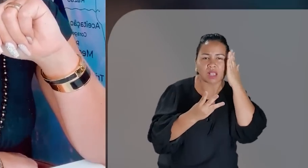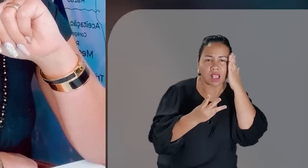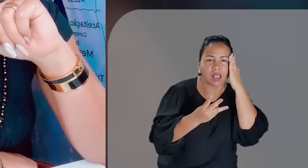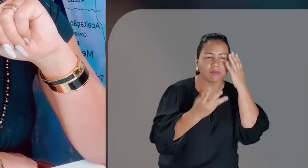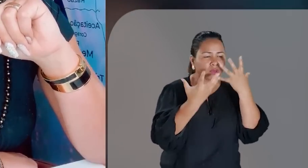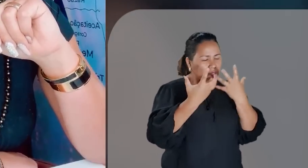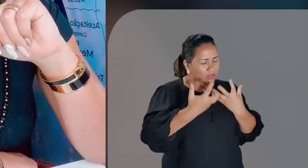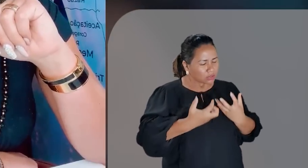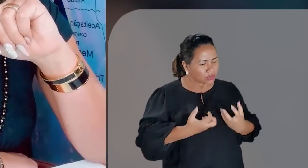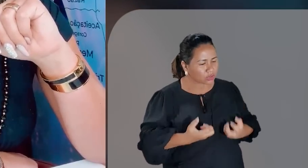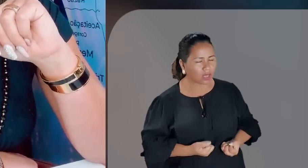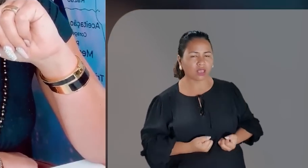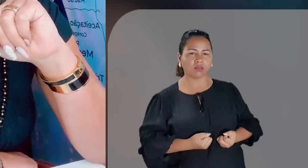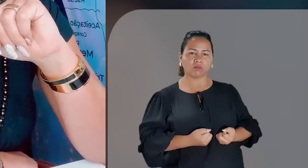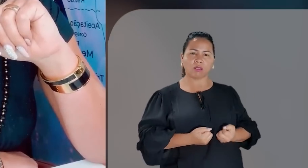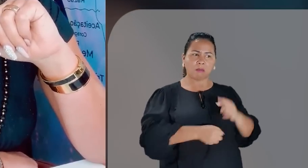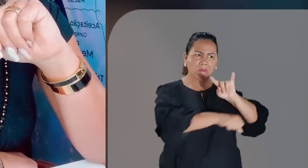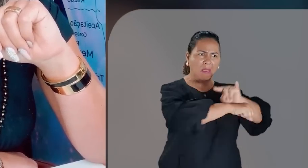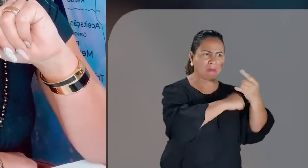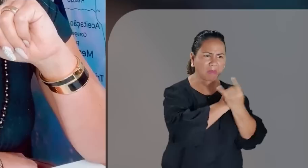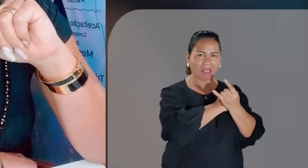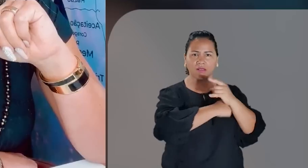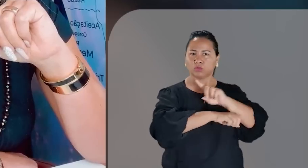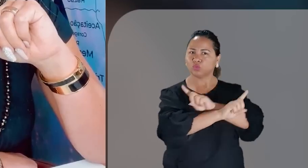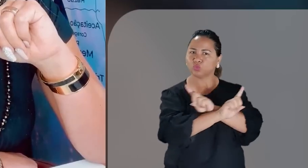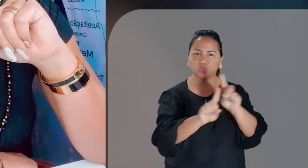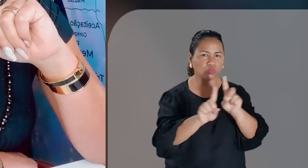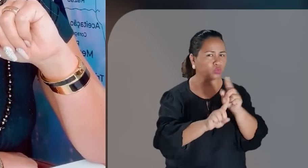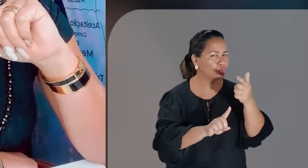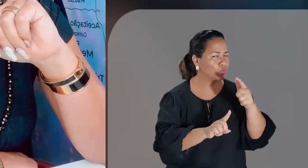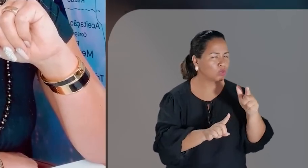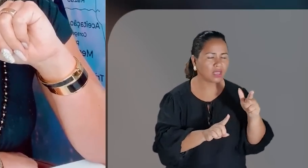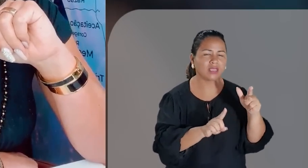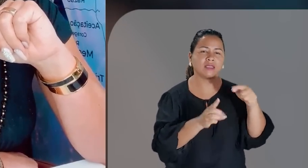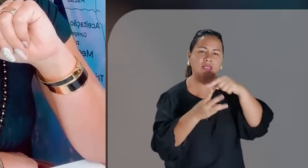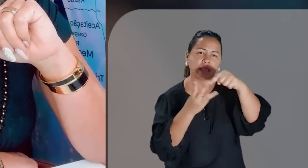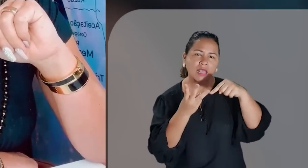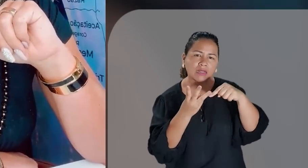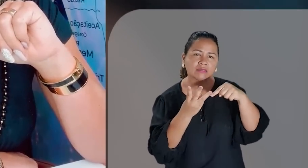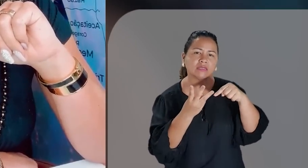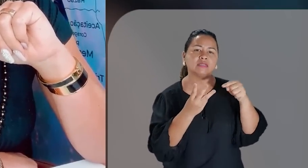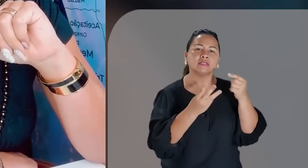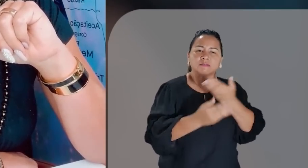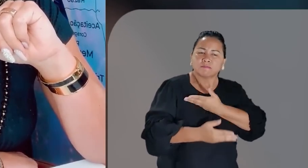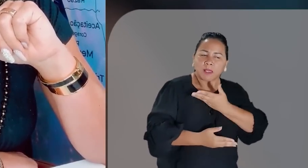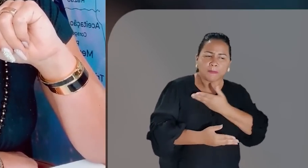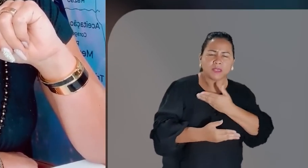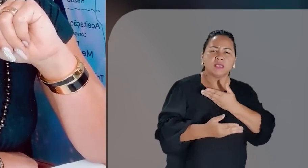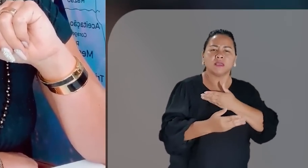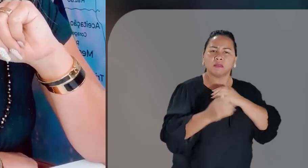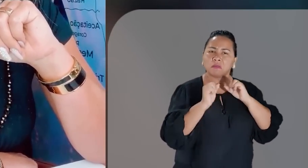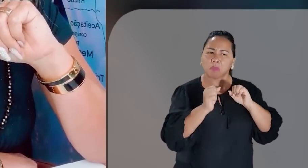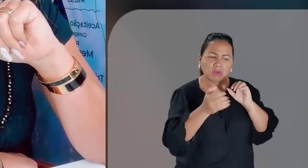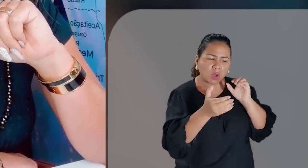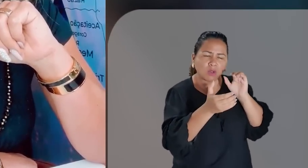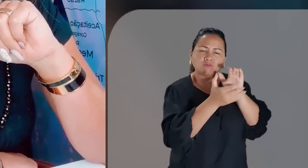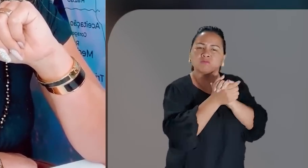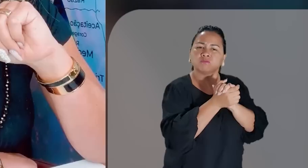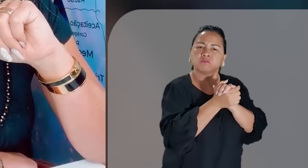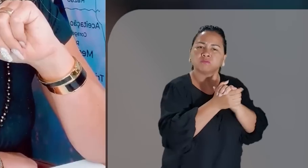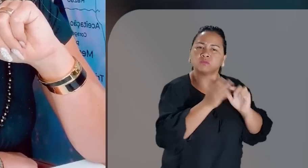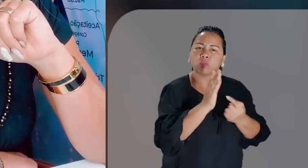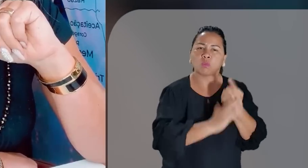sabem. Elas se aceitam. Não existe traição. Ninguém está enganando ninguém. Olha que bonito,